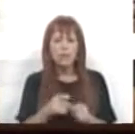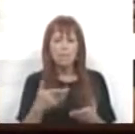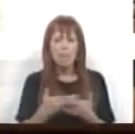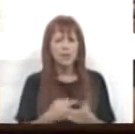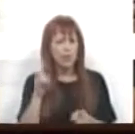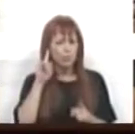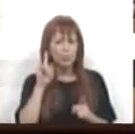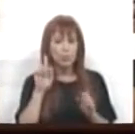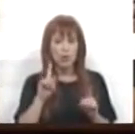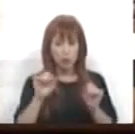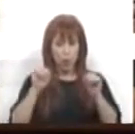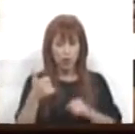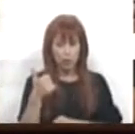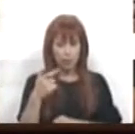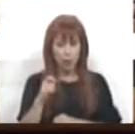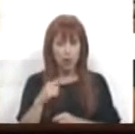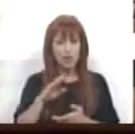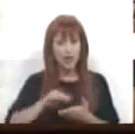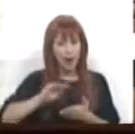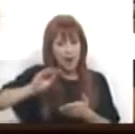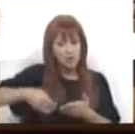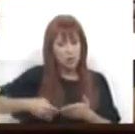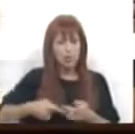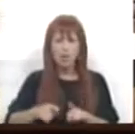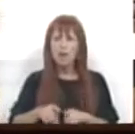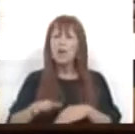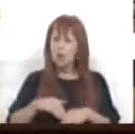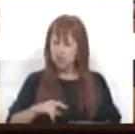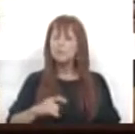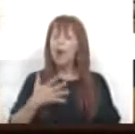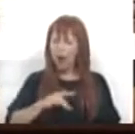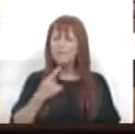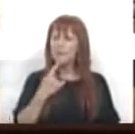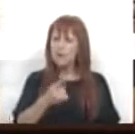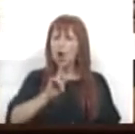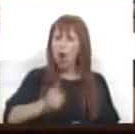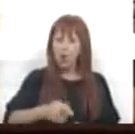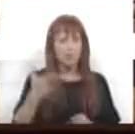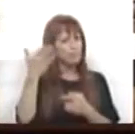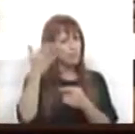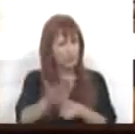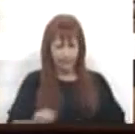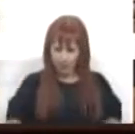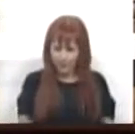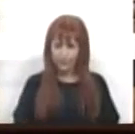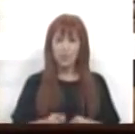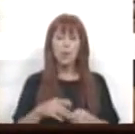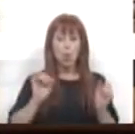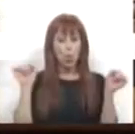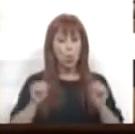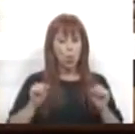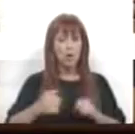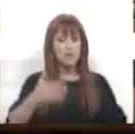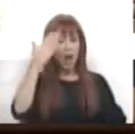parte importante do acordo que o Bloco de Esquerda assinou, e nós fazemos questão de o sinalizar. Por exemplo, o